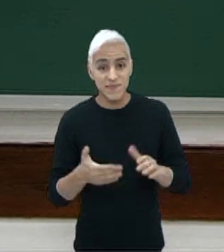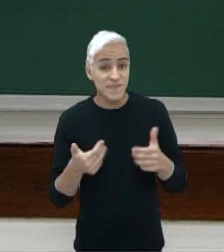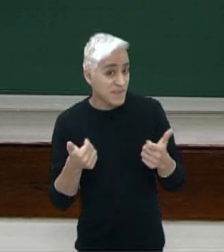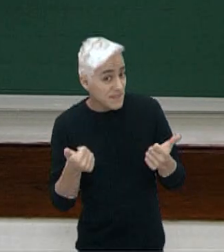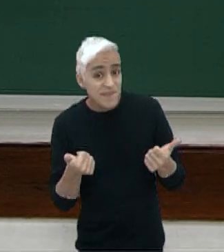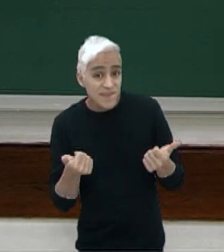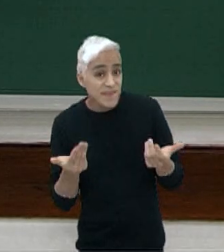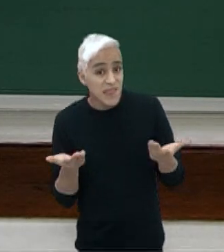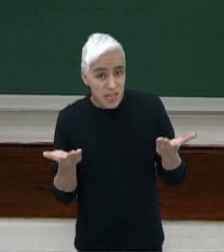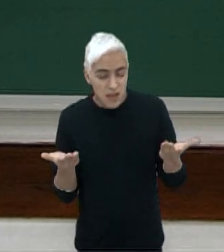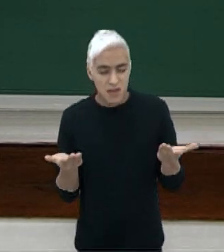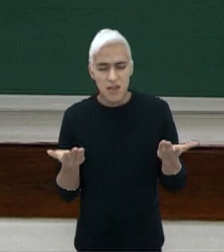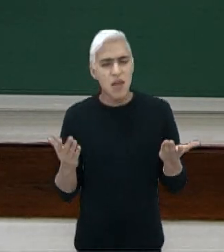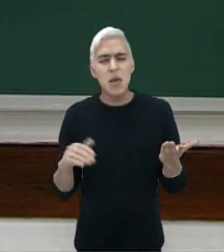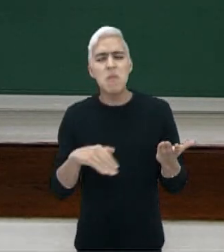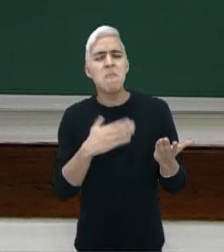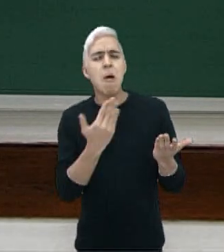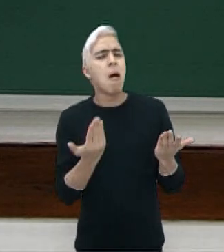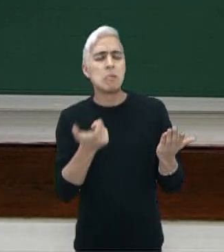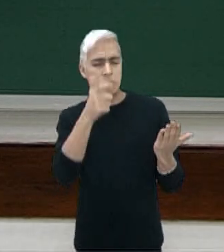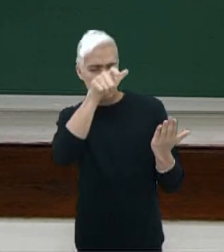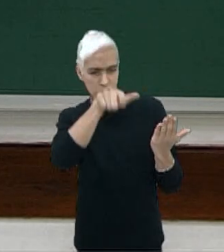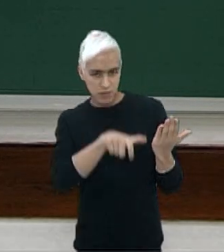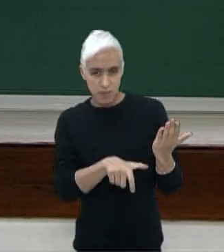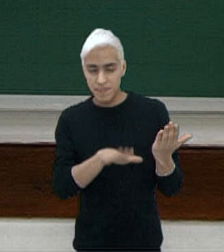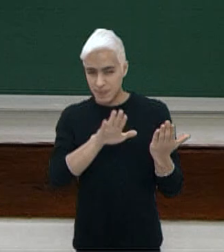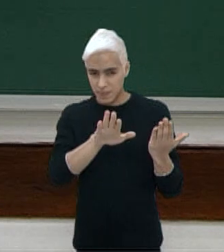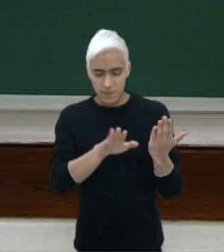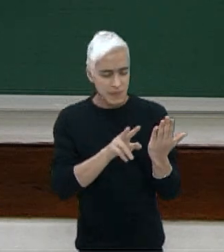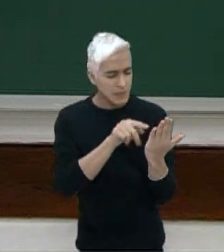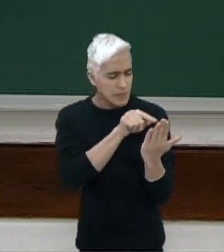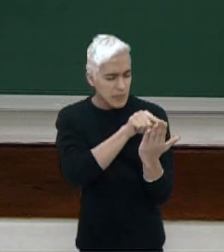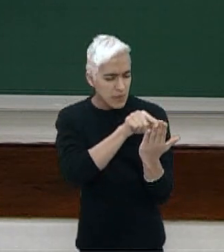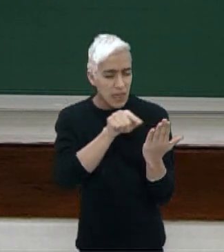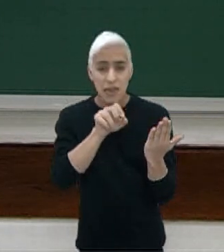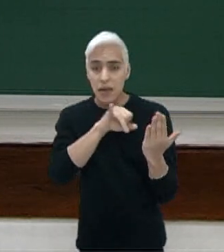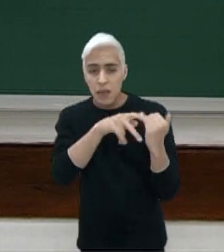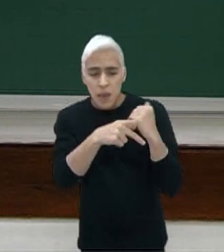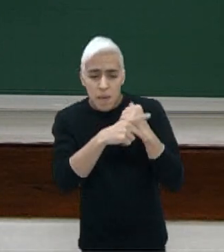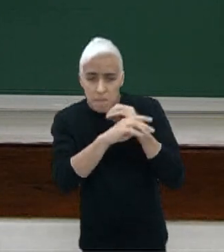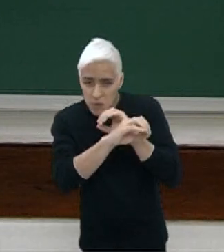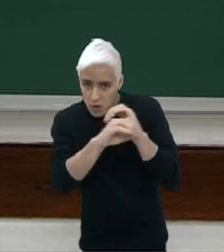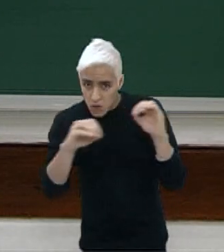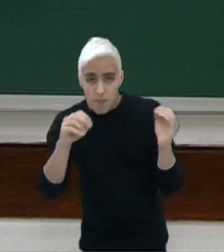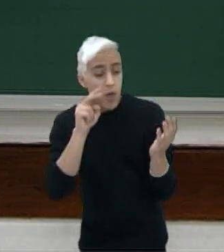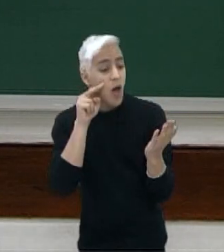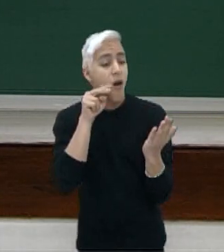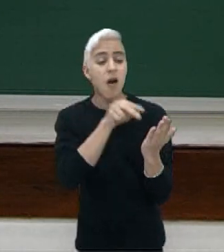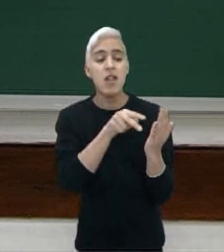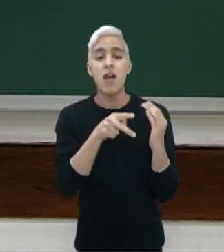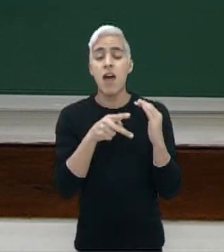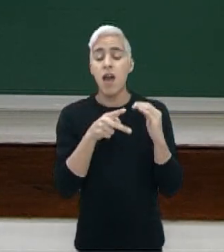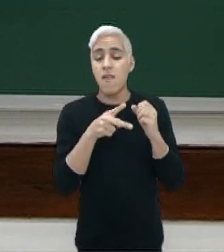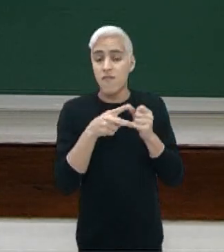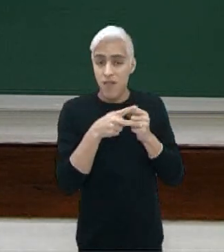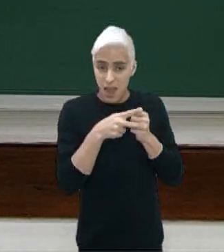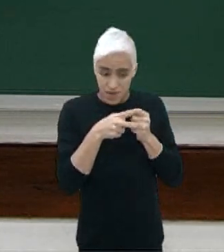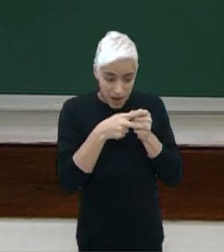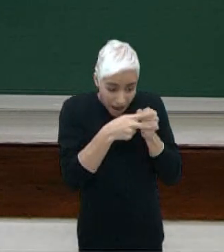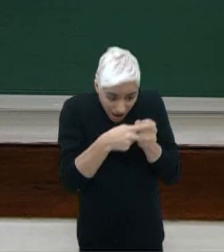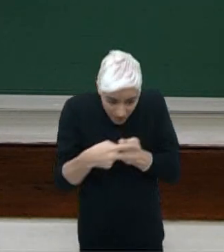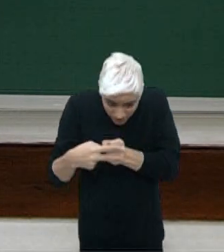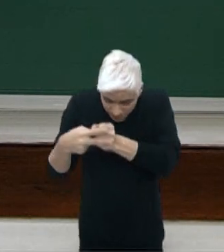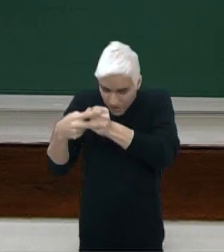Então, qual é a pessoa? Você vai olhar para o verbo, né? Quando você não tem um pronome, você vai encontrar o verbo e vai achar